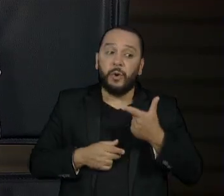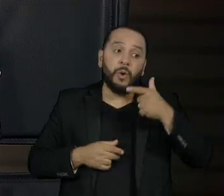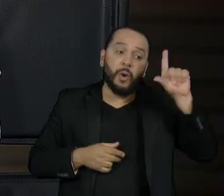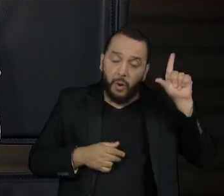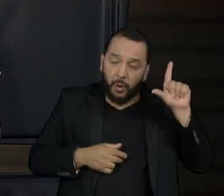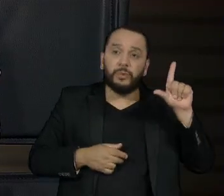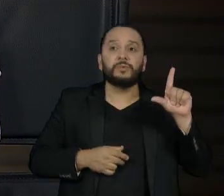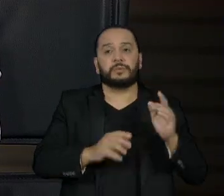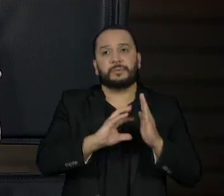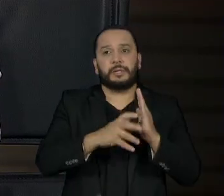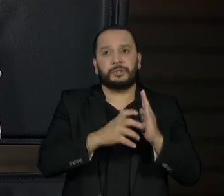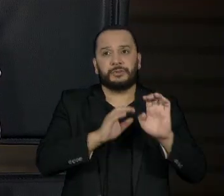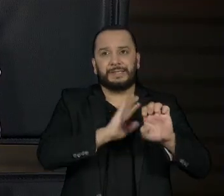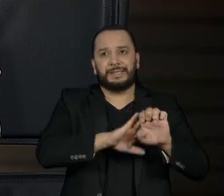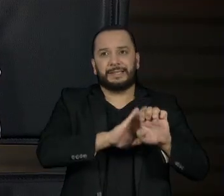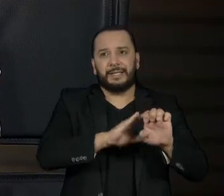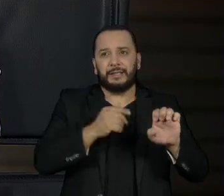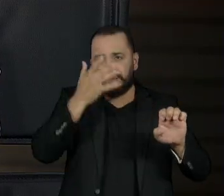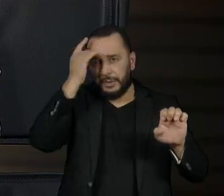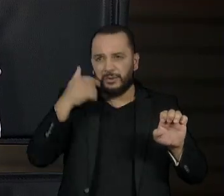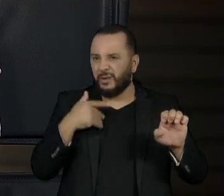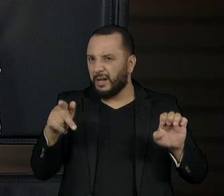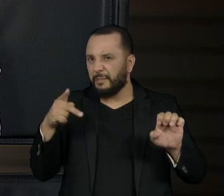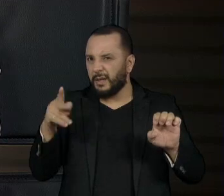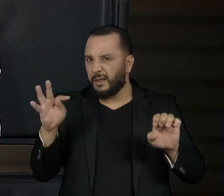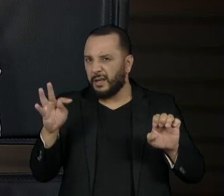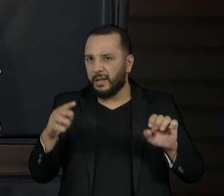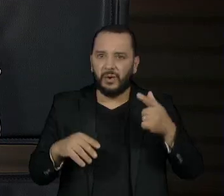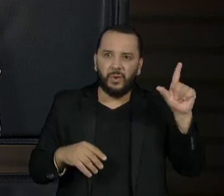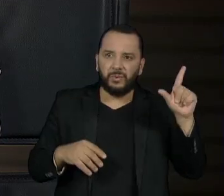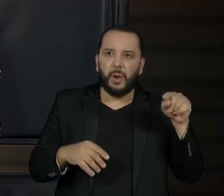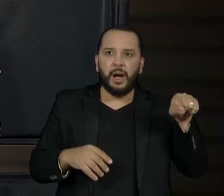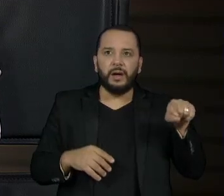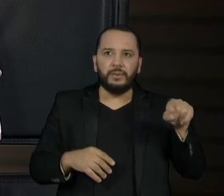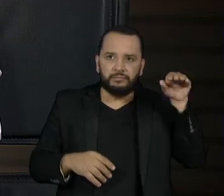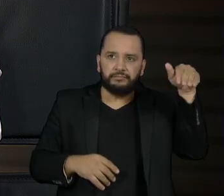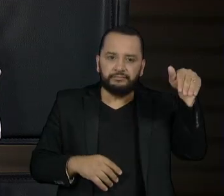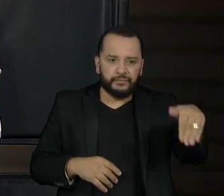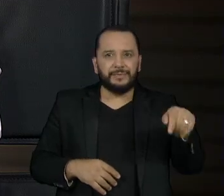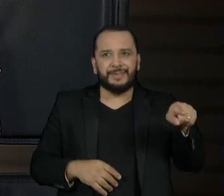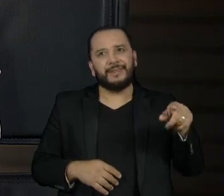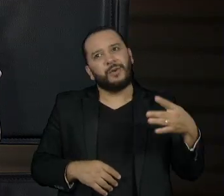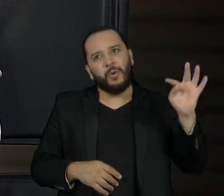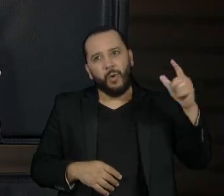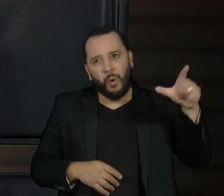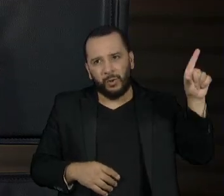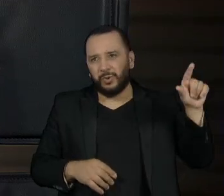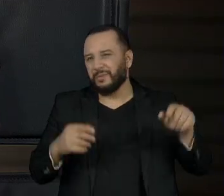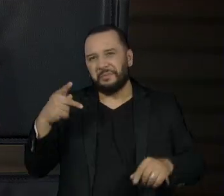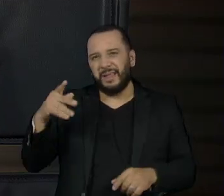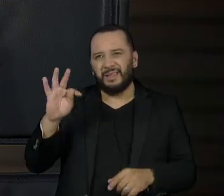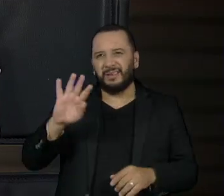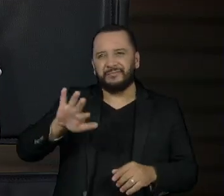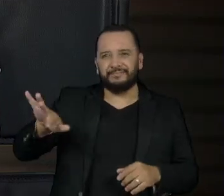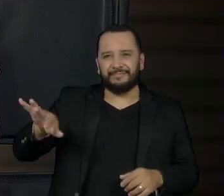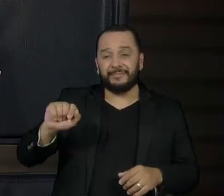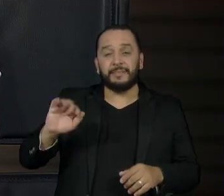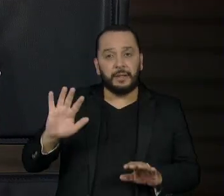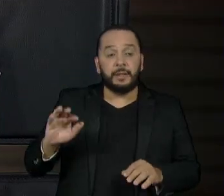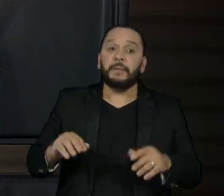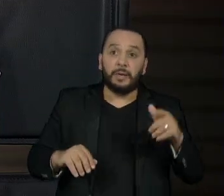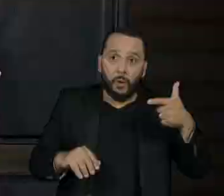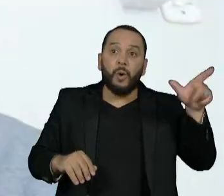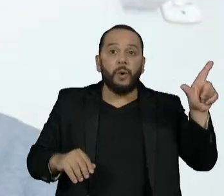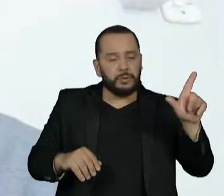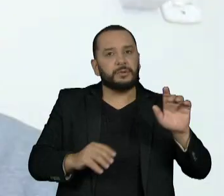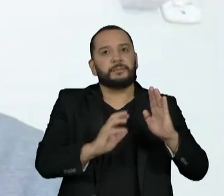como uma alternativa para o eleitor e para a eleitora de esquerda, que isso é importante também, né? Não necessariamente o PT desceu, mas outros